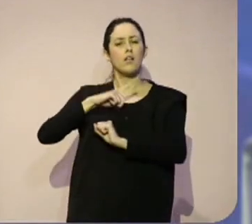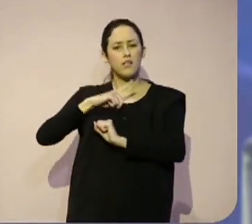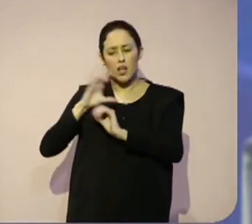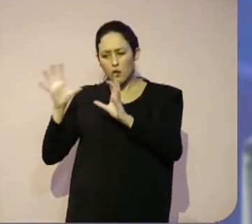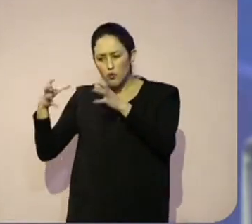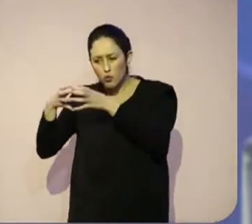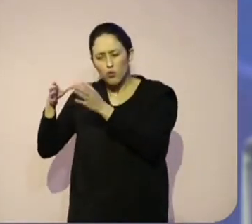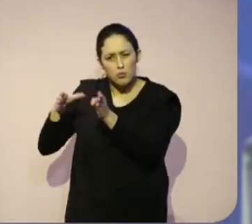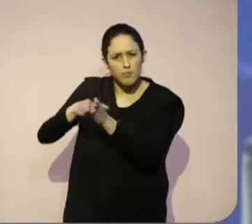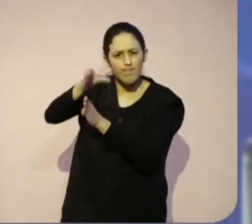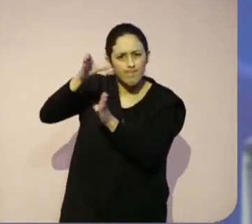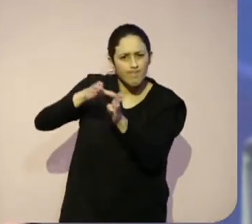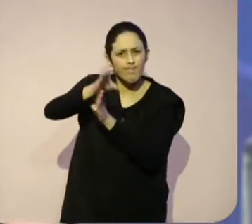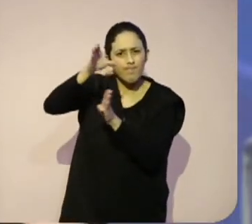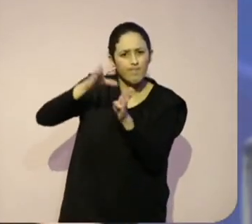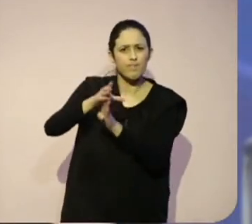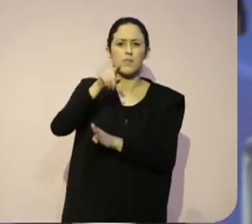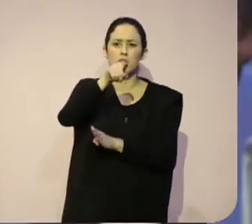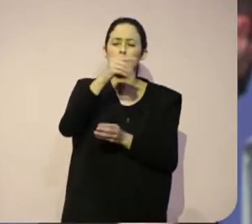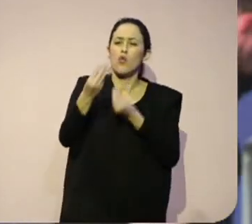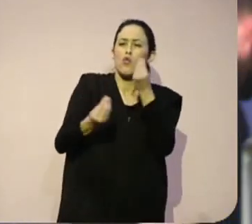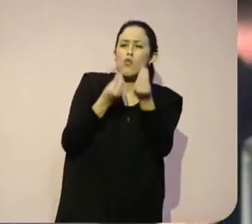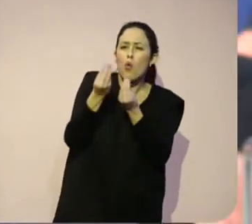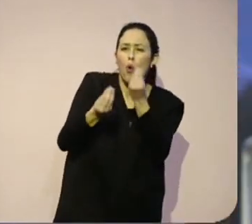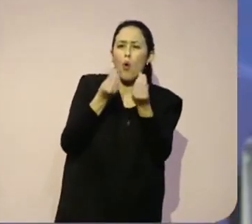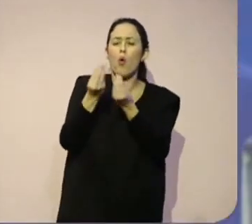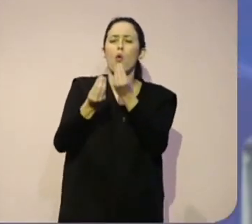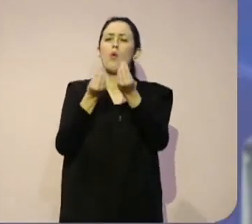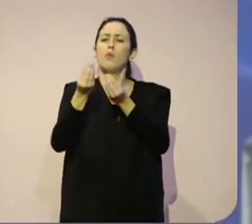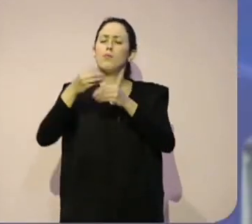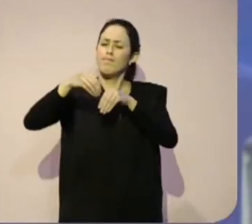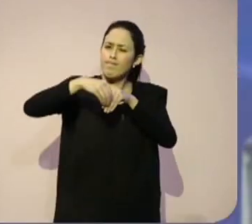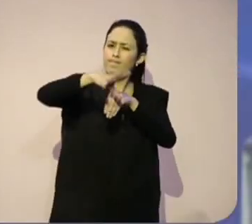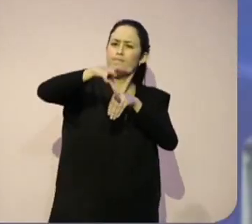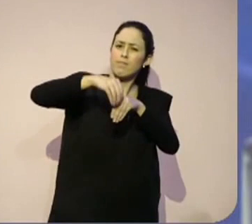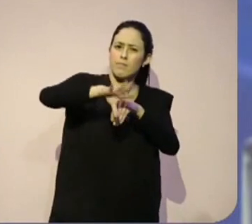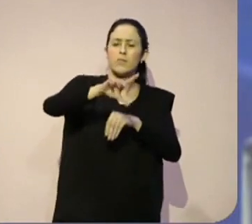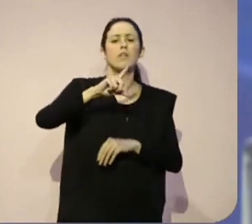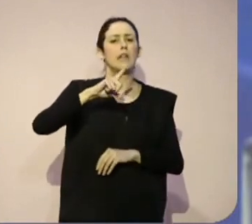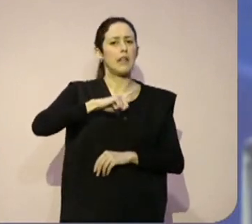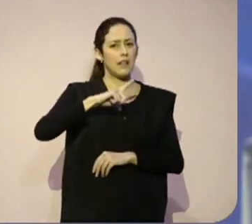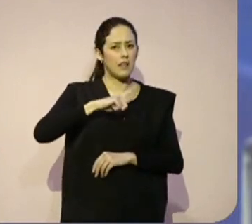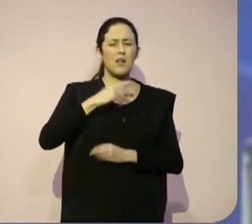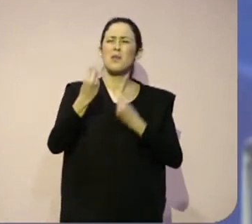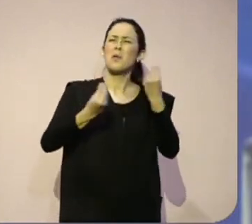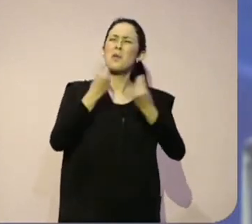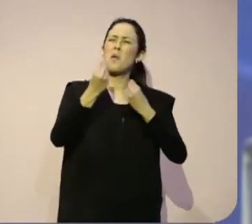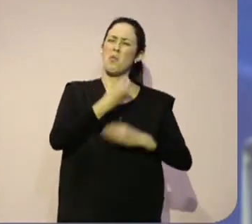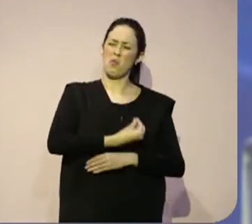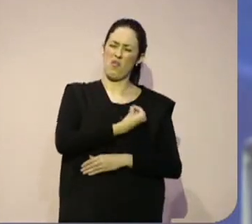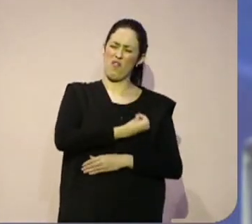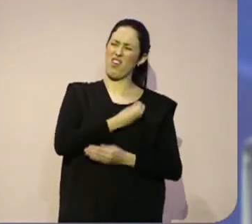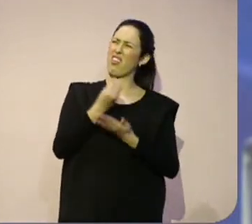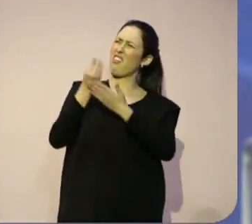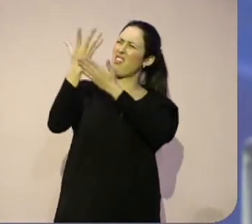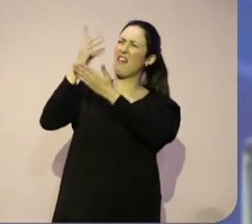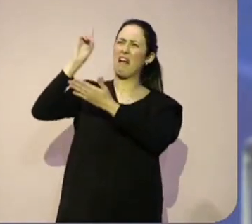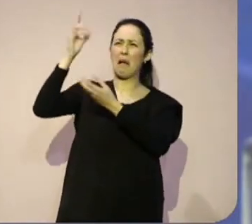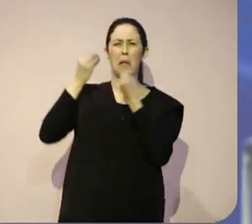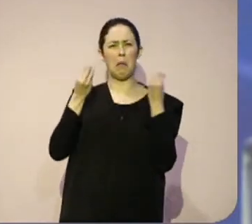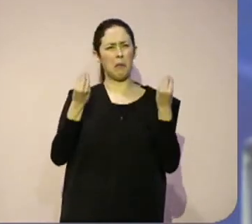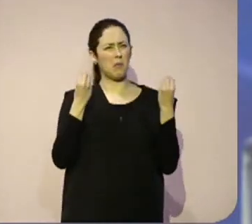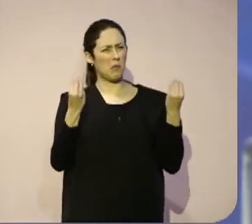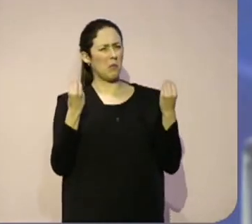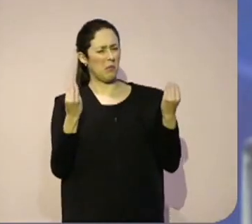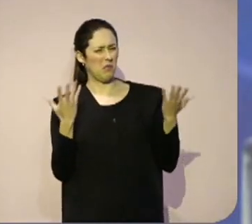te orientar sobre o que é esse negócio de entregar a vida a Jesus. Entregar a